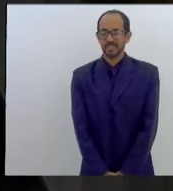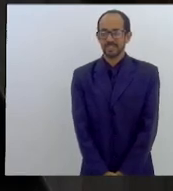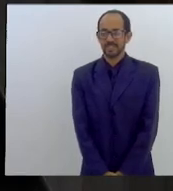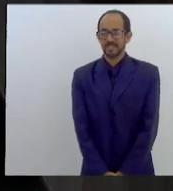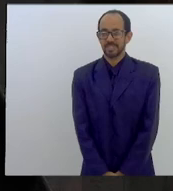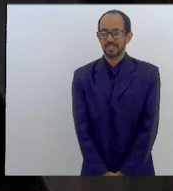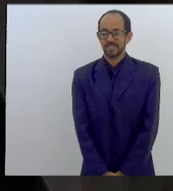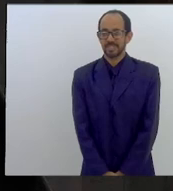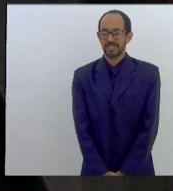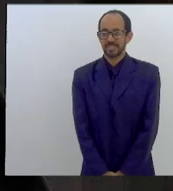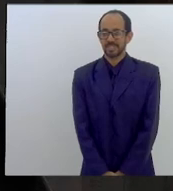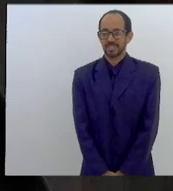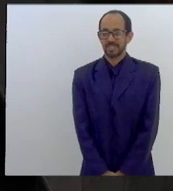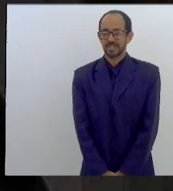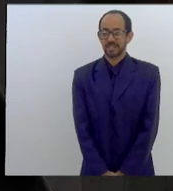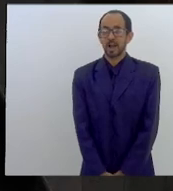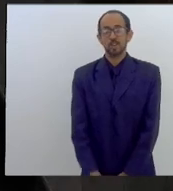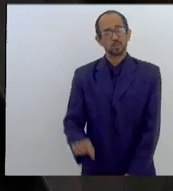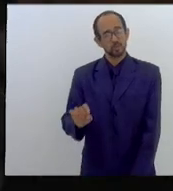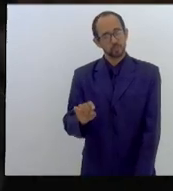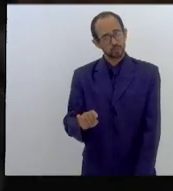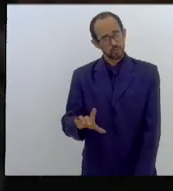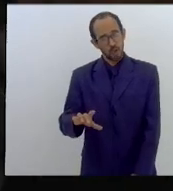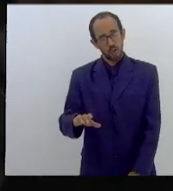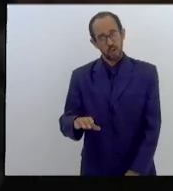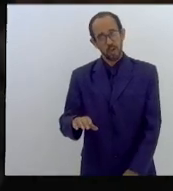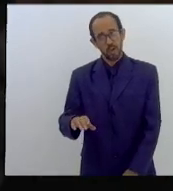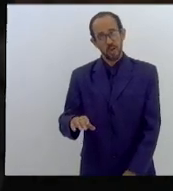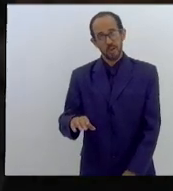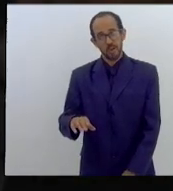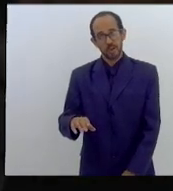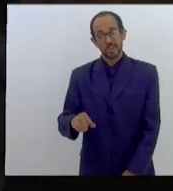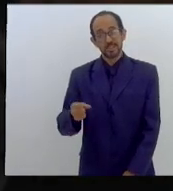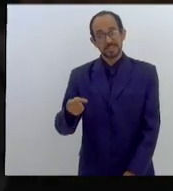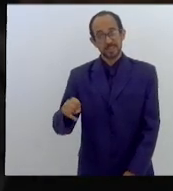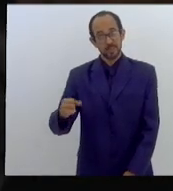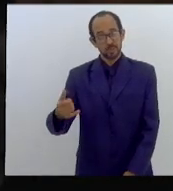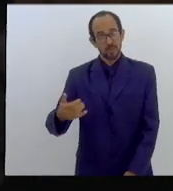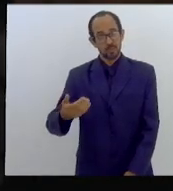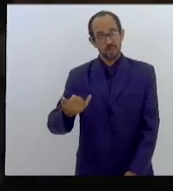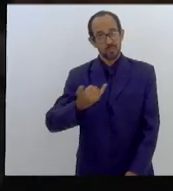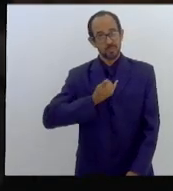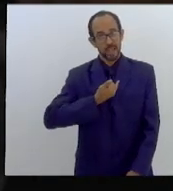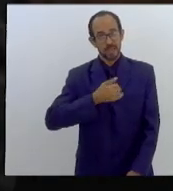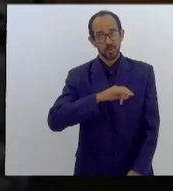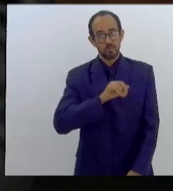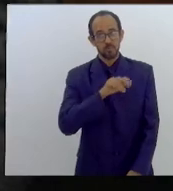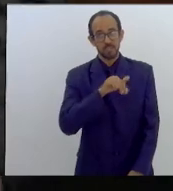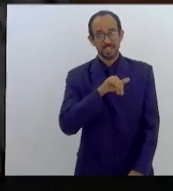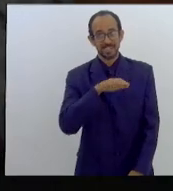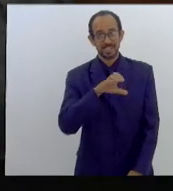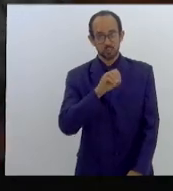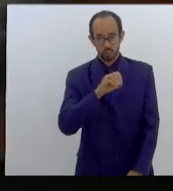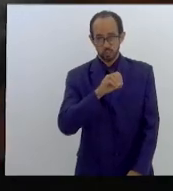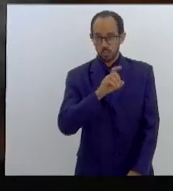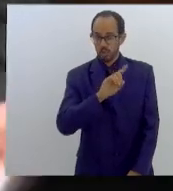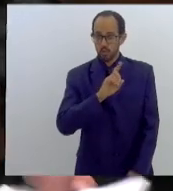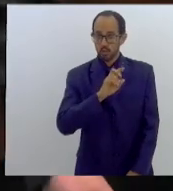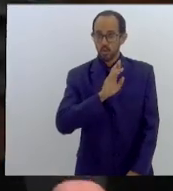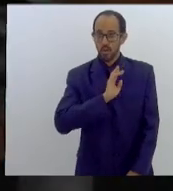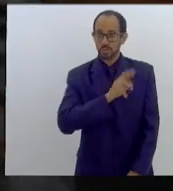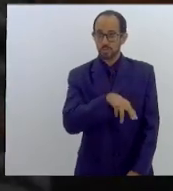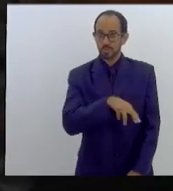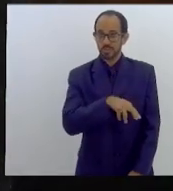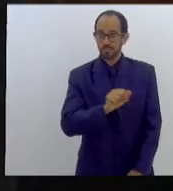Bom, presidente, só uma pequena parte. Se o senhor me chamar de Francisco, eu não vou responder, porque eu fui criado